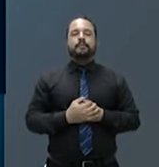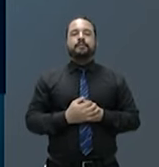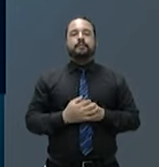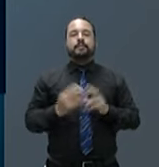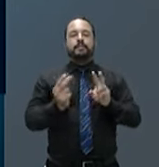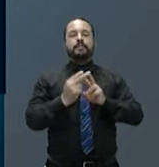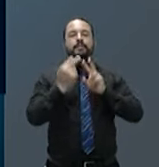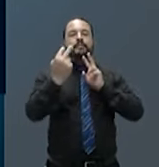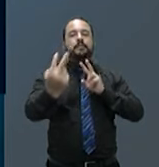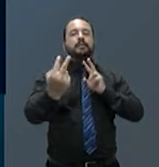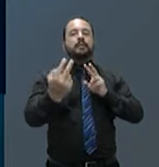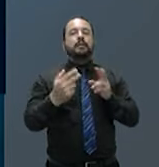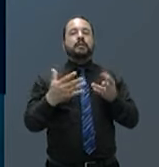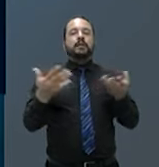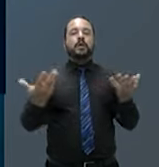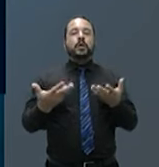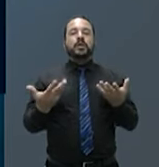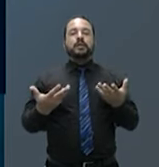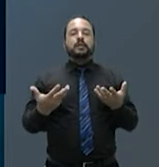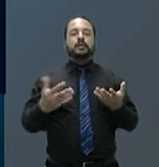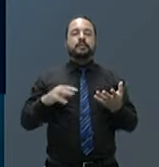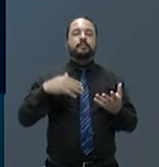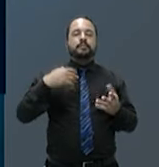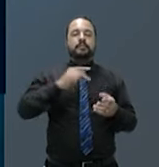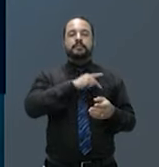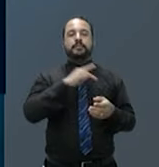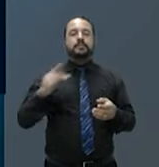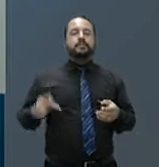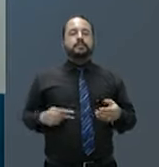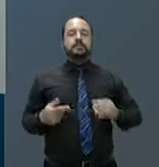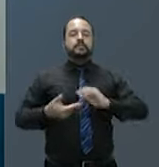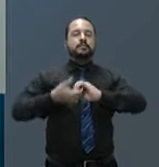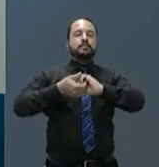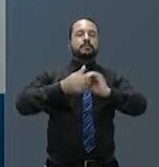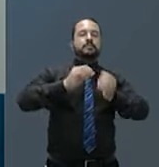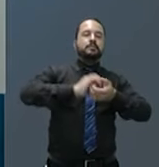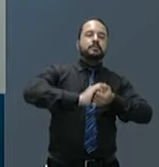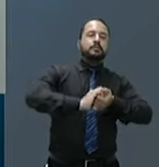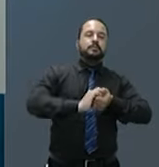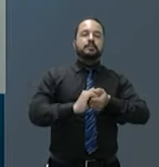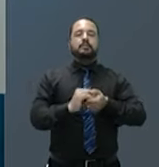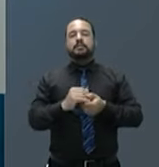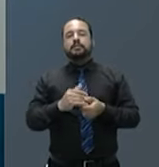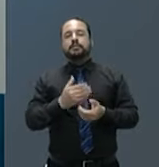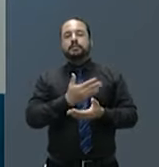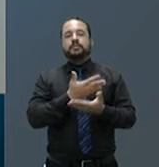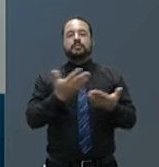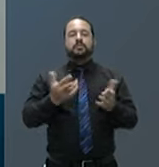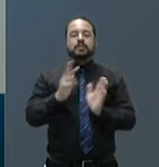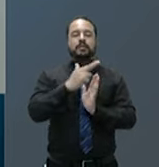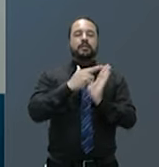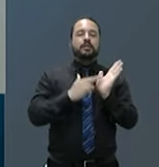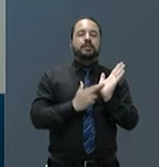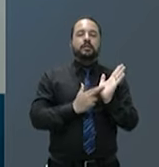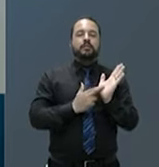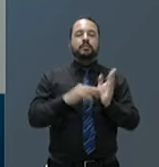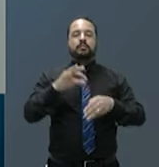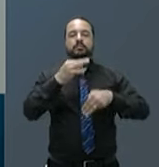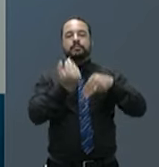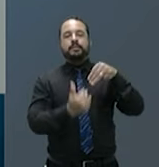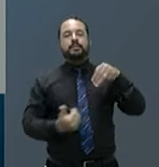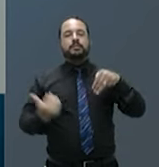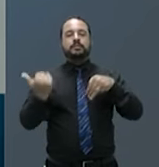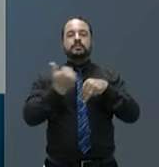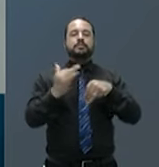Obrigado, excelentíssima presidente. Saúdo a presidência, saúdo o excelentíssimo senhor relator, demais